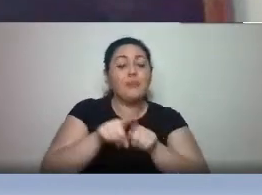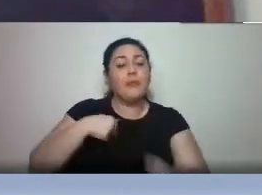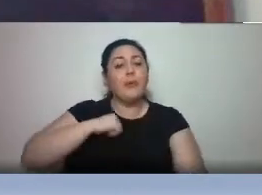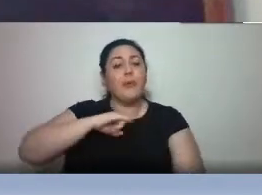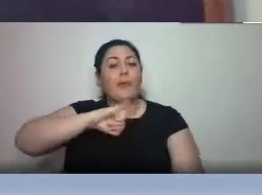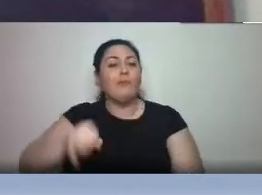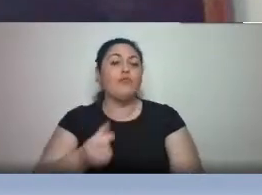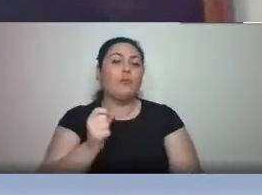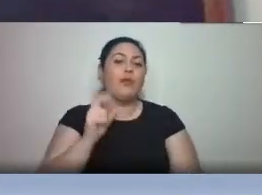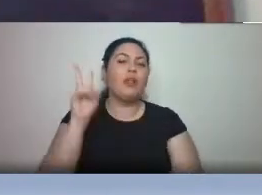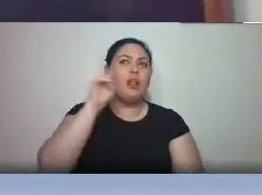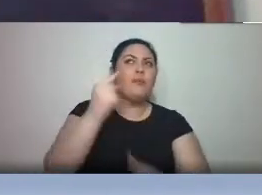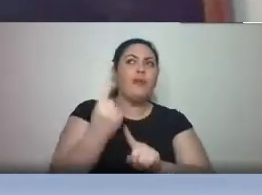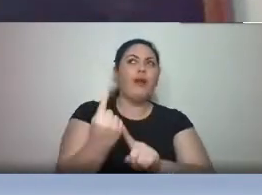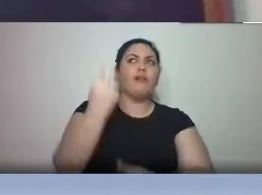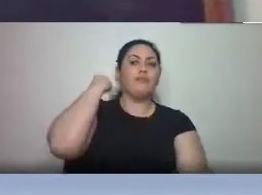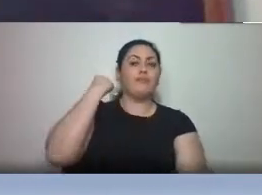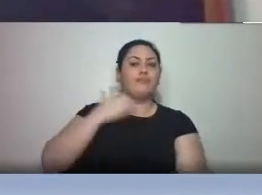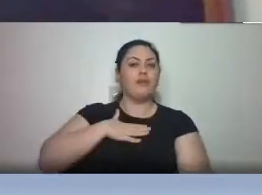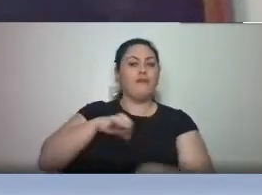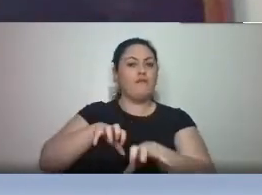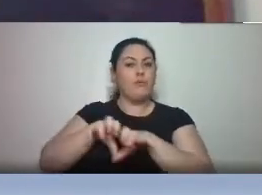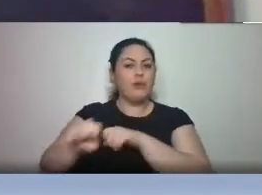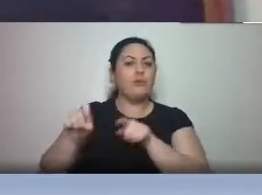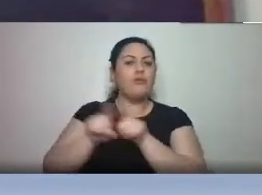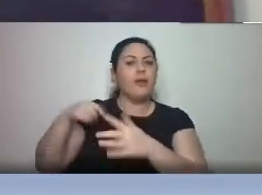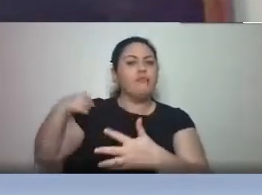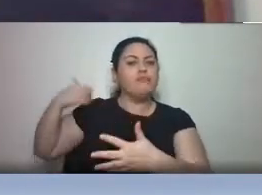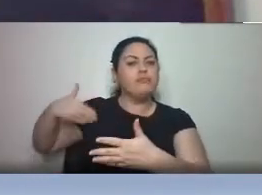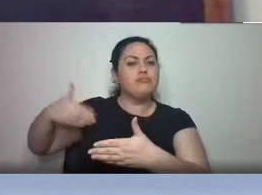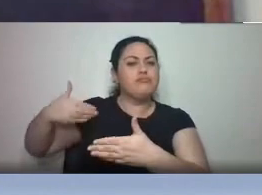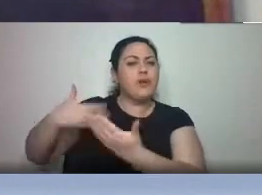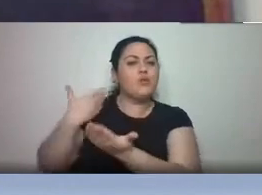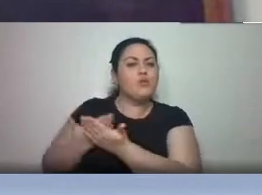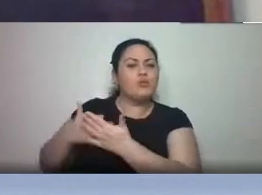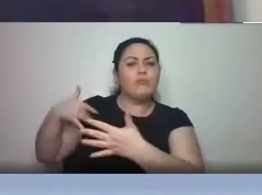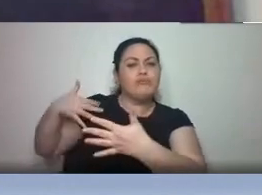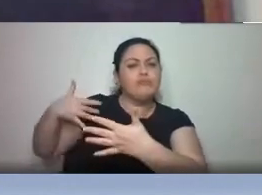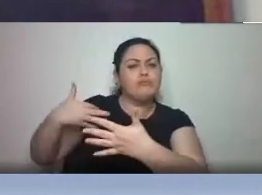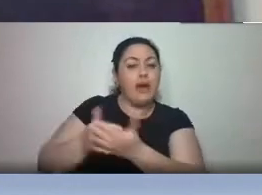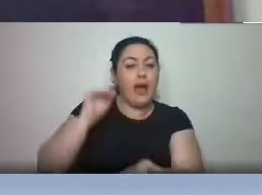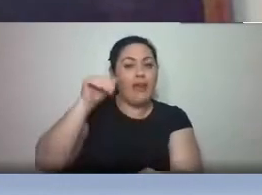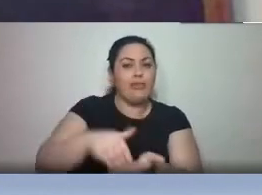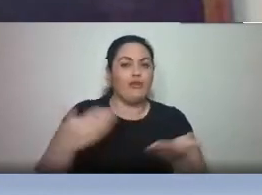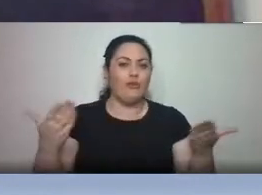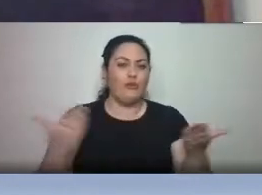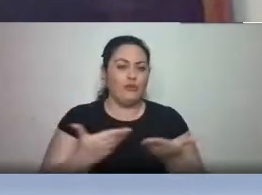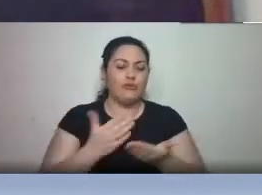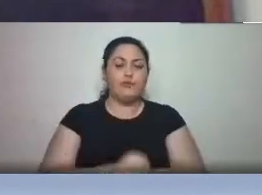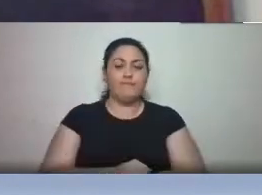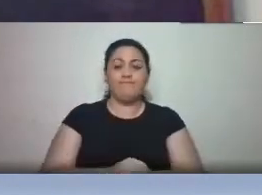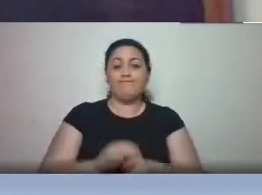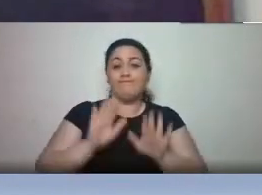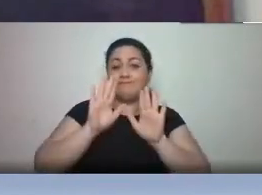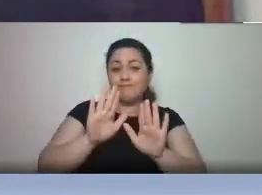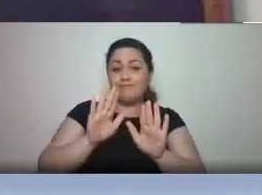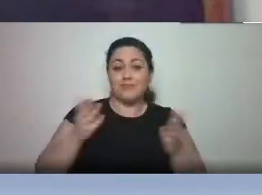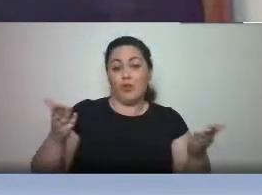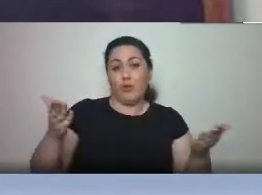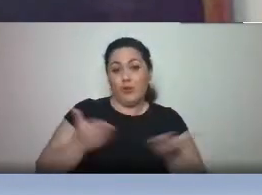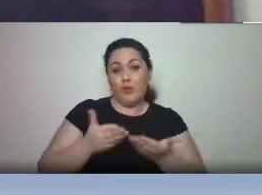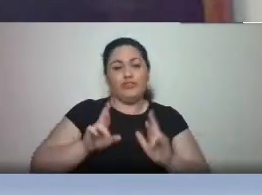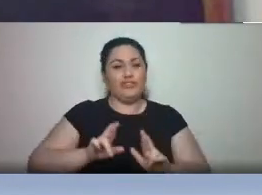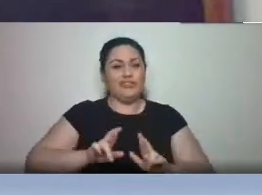nossa própria formatura e percurso até aqui trilhado. Mas esse ano o ritual está um pouco diferente.